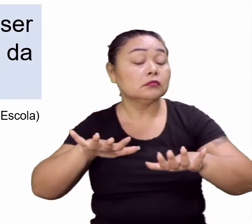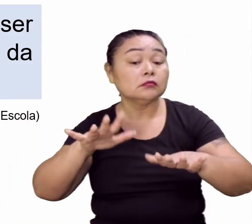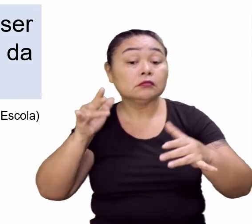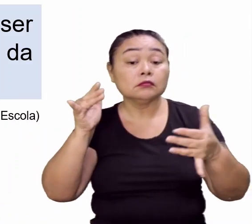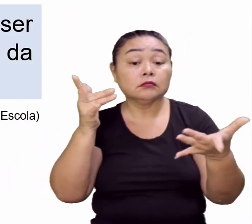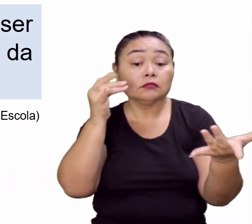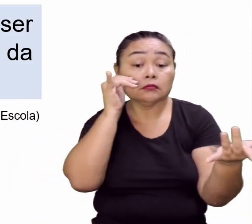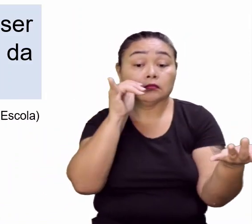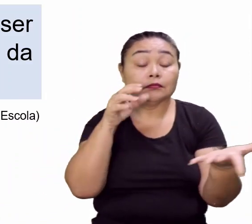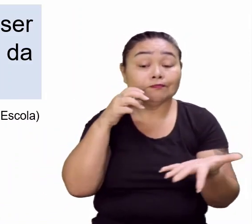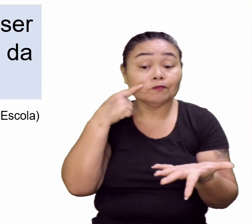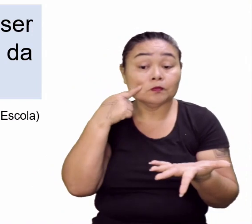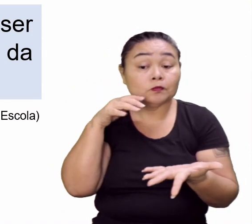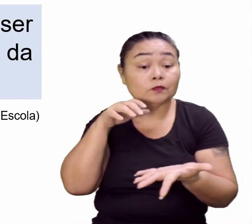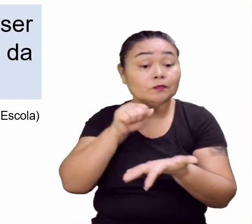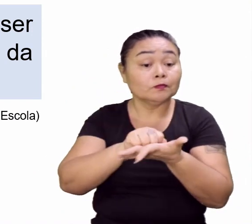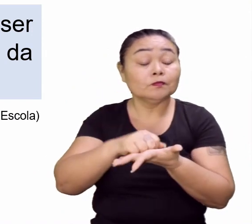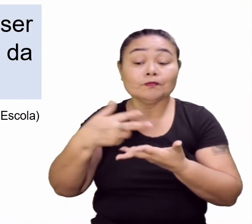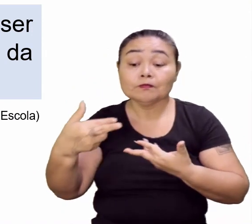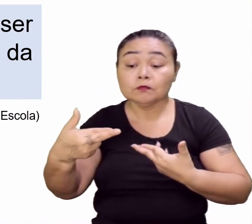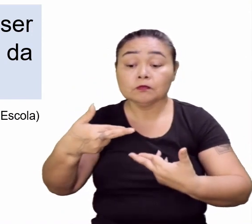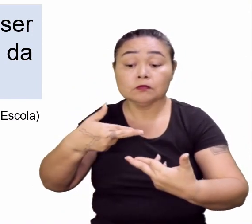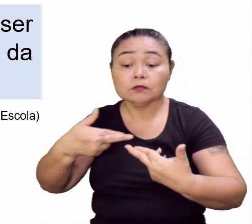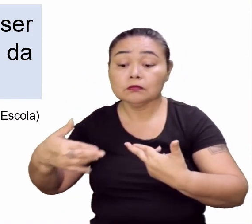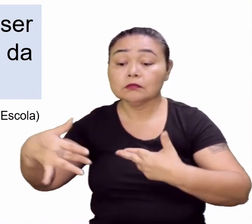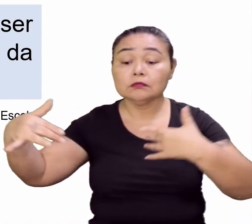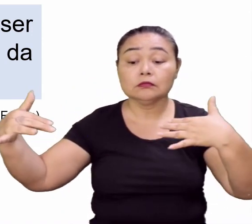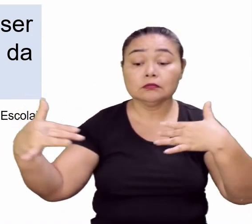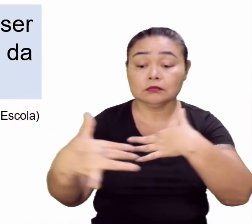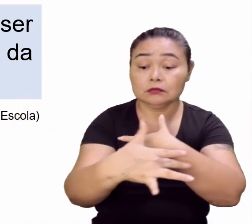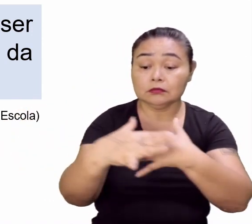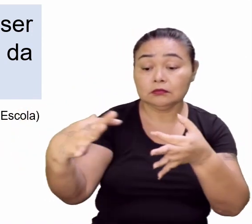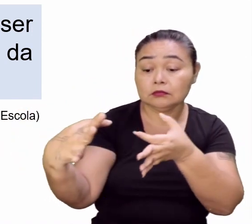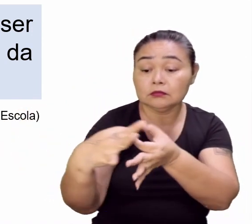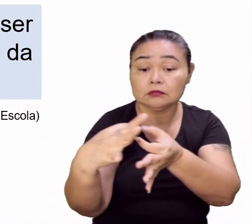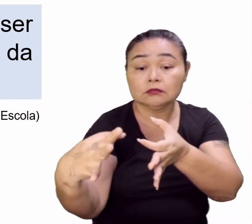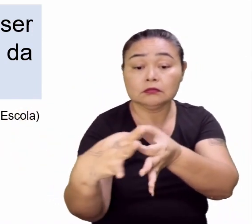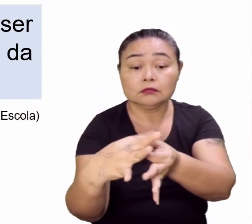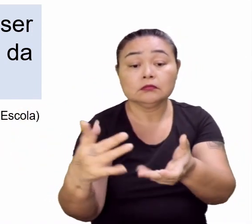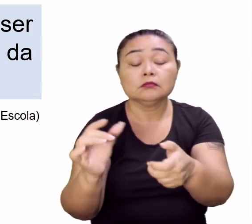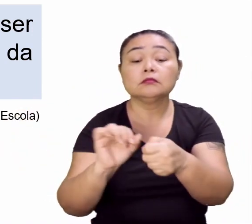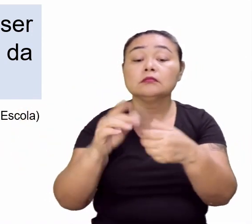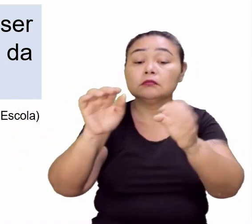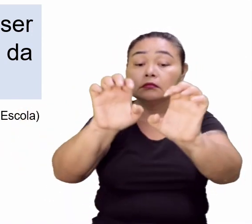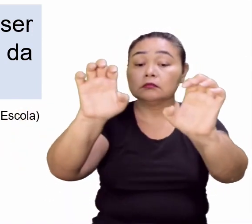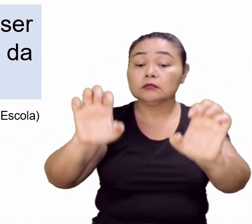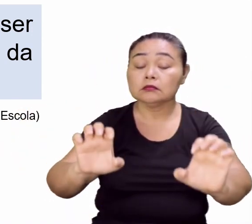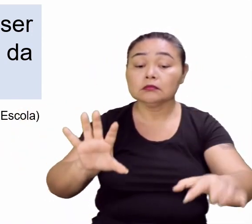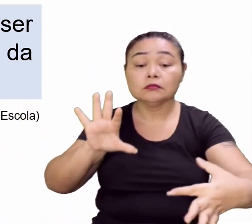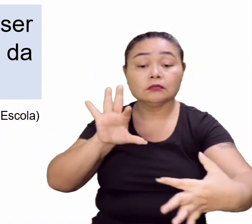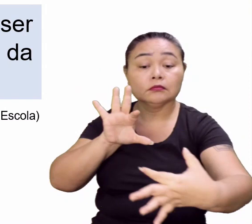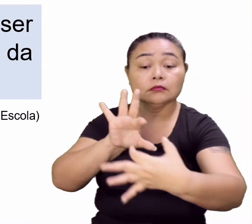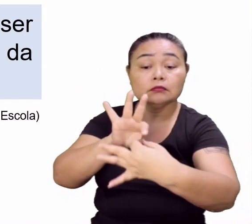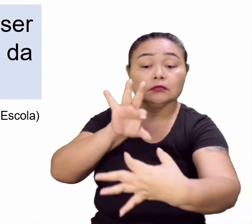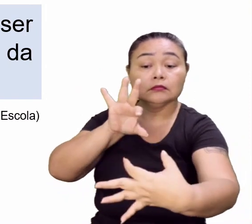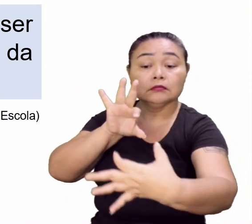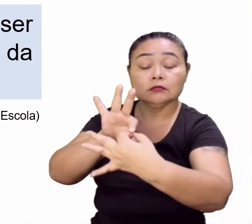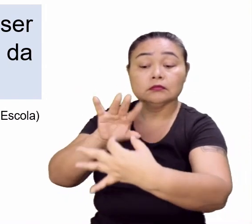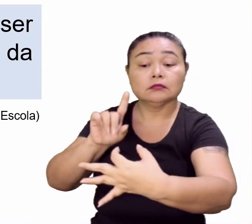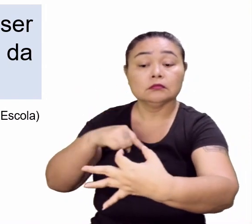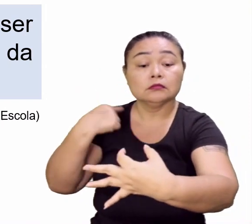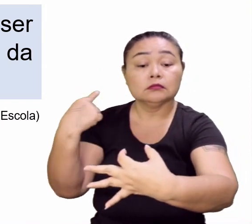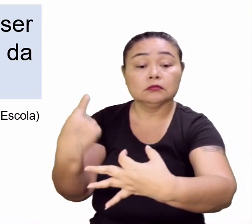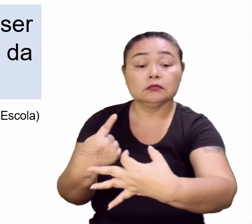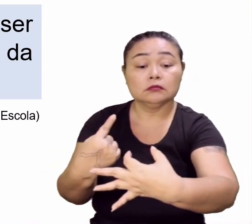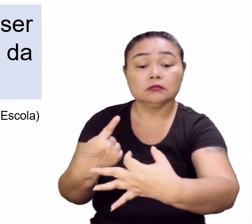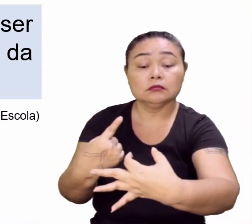estabelecem, inevitavelmente, a consolidação de uma rede urbana que estrutura uma teia formada por